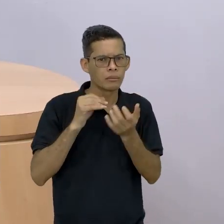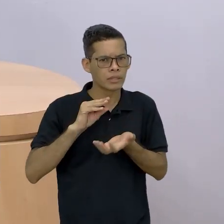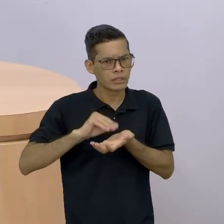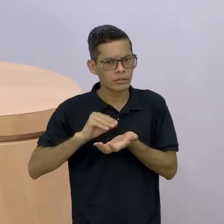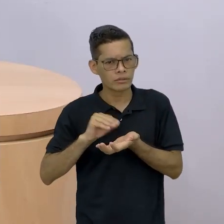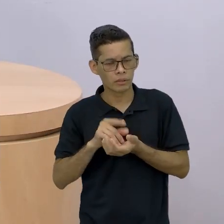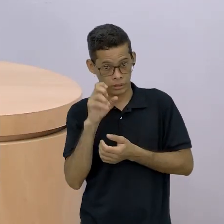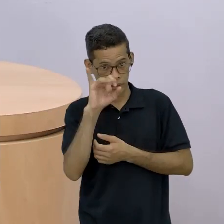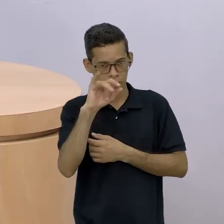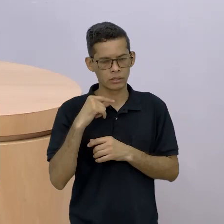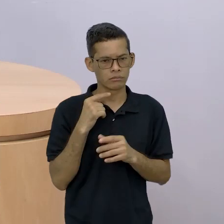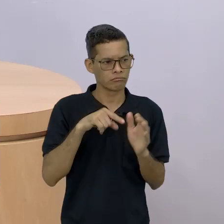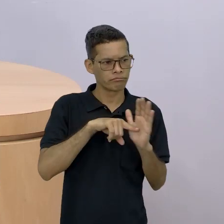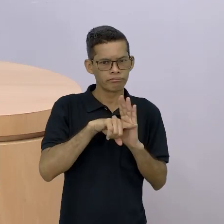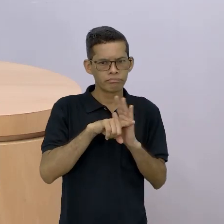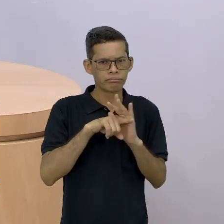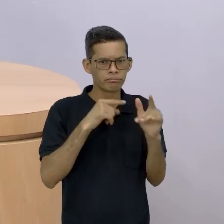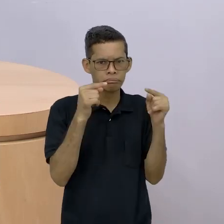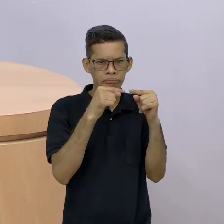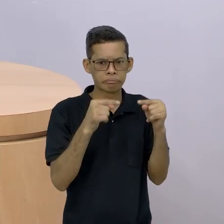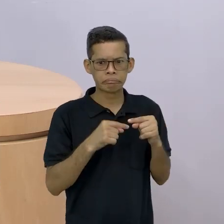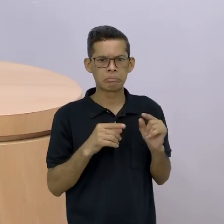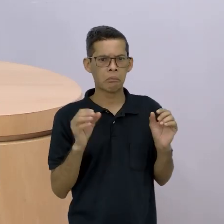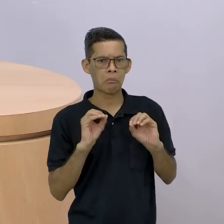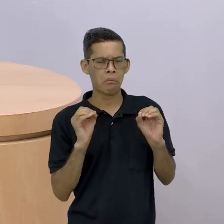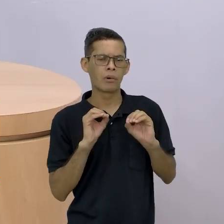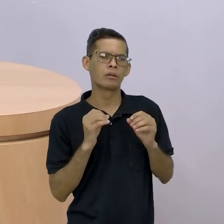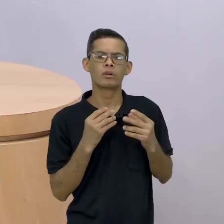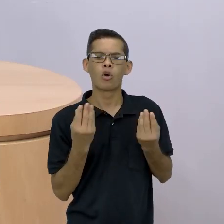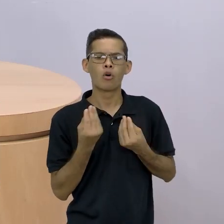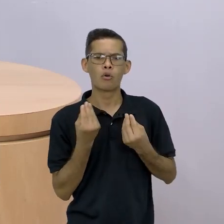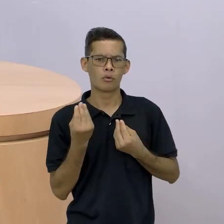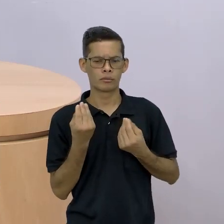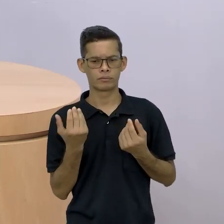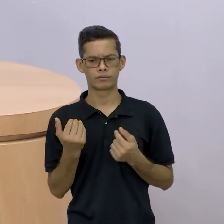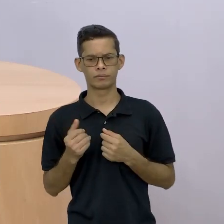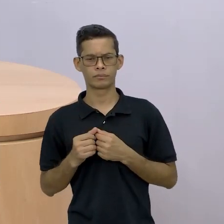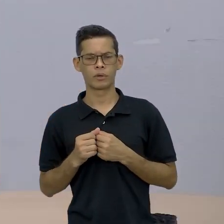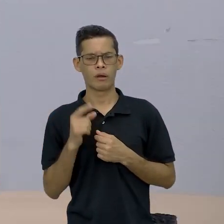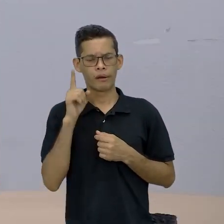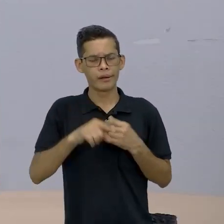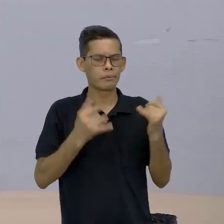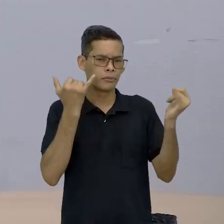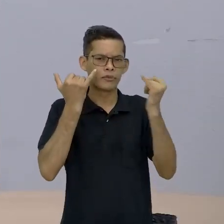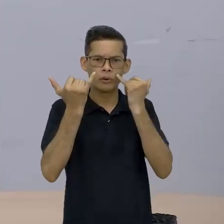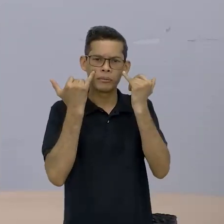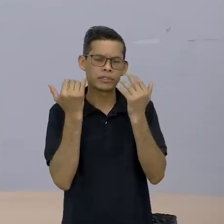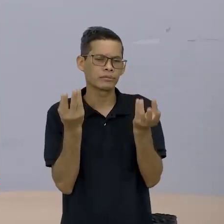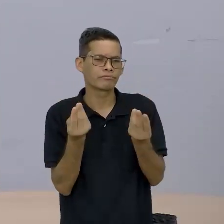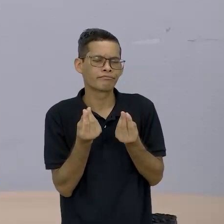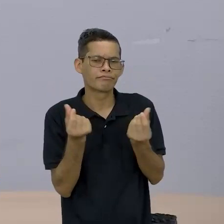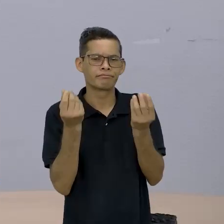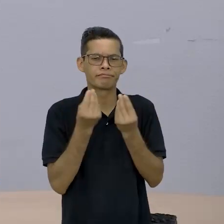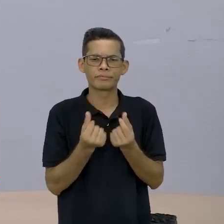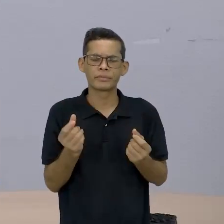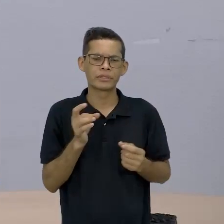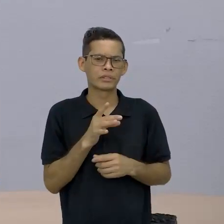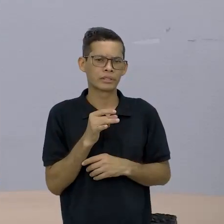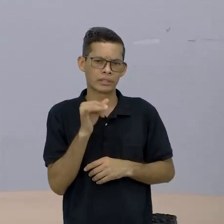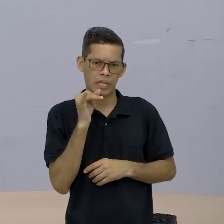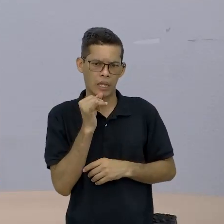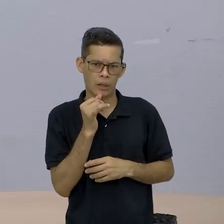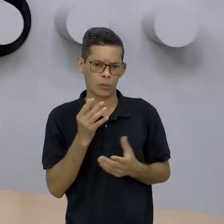não fizer essas relações e essas conexões, vai ser uma informação por si só. Por